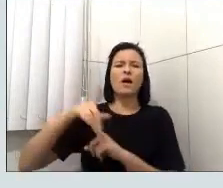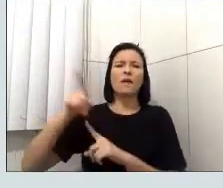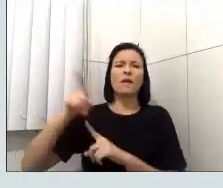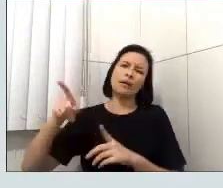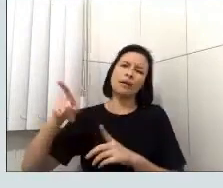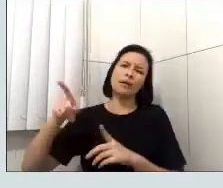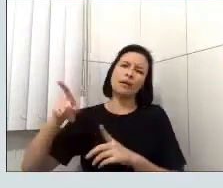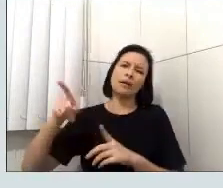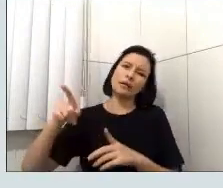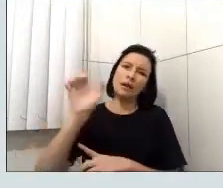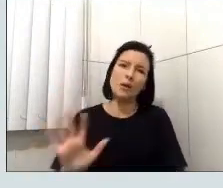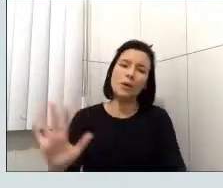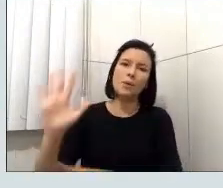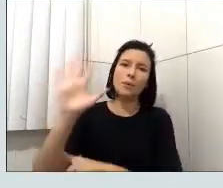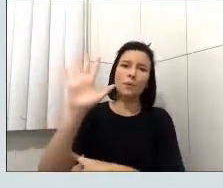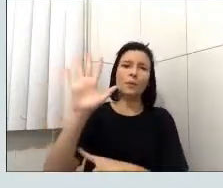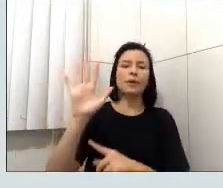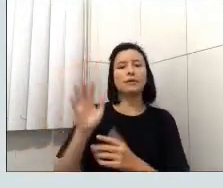grupo minoritário,